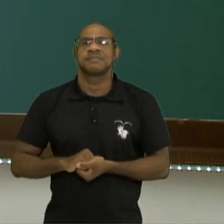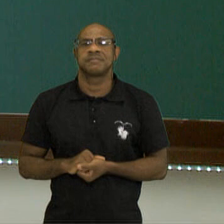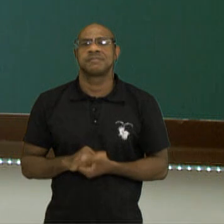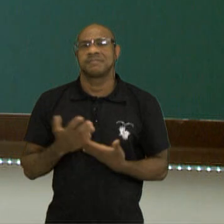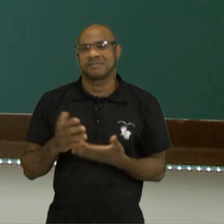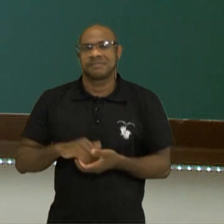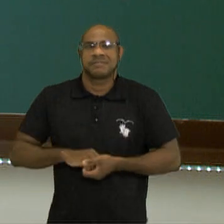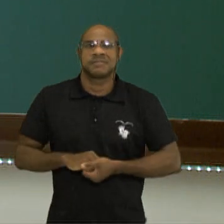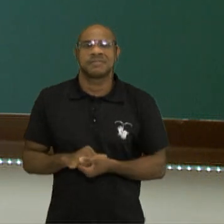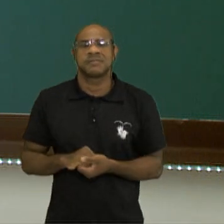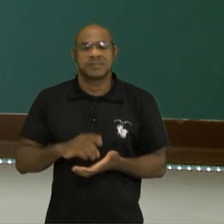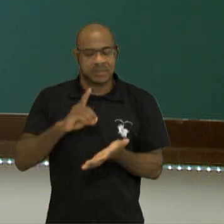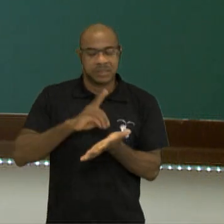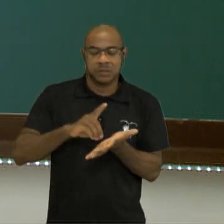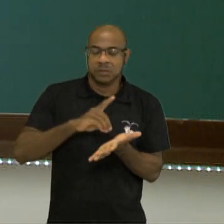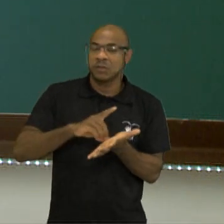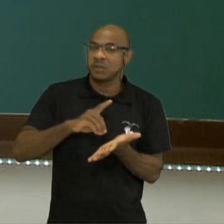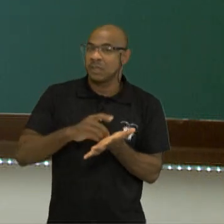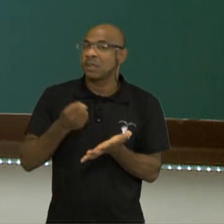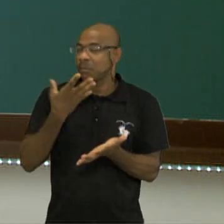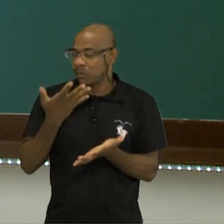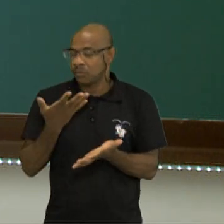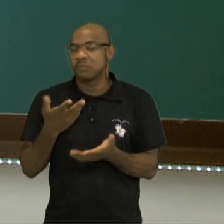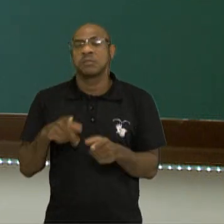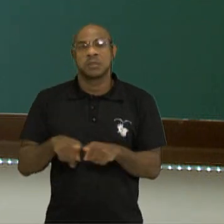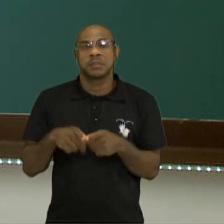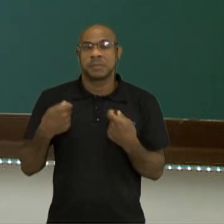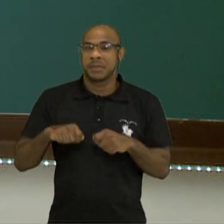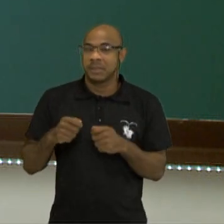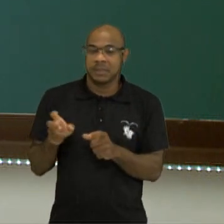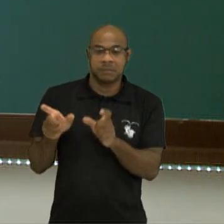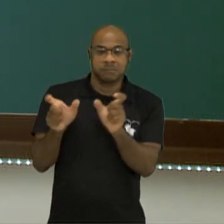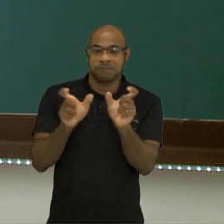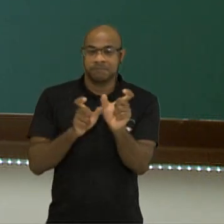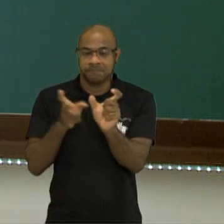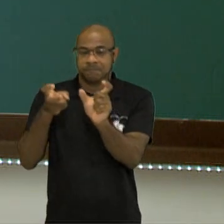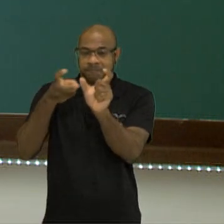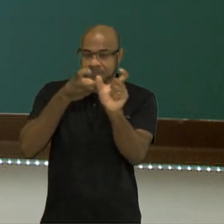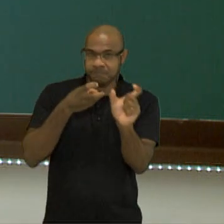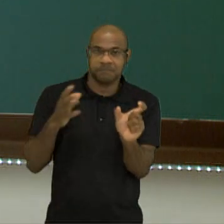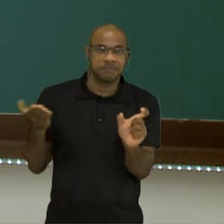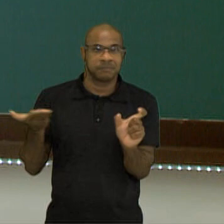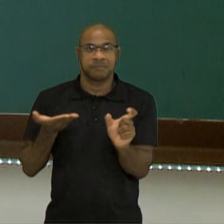bom, tradutor online também, mas você tem que ir pegando essa autonomia, hein?